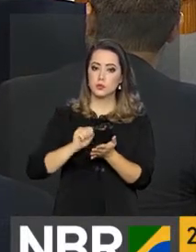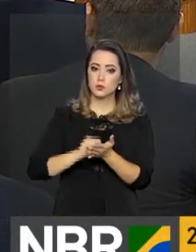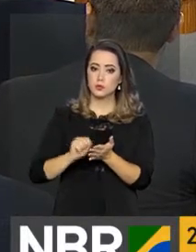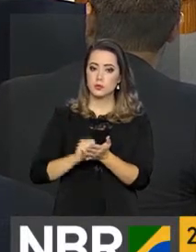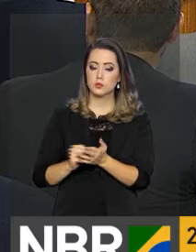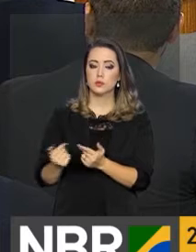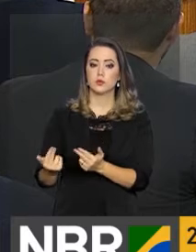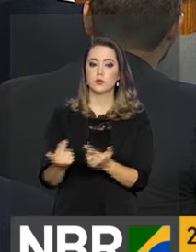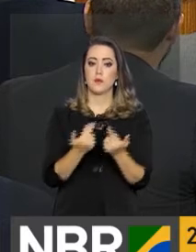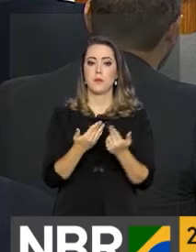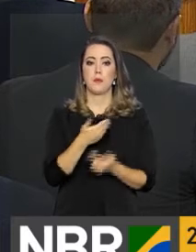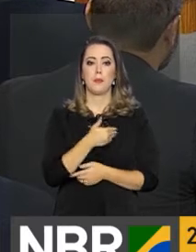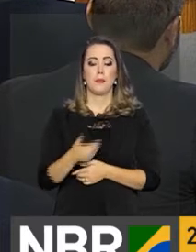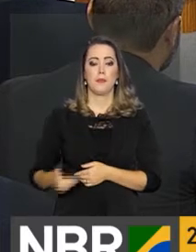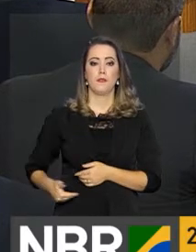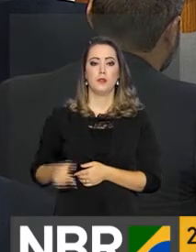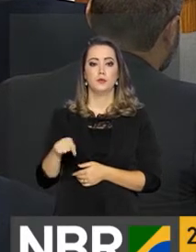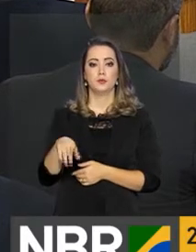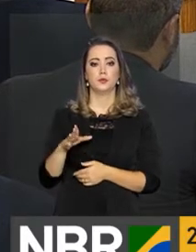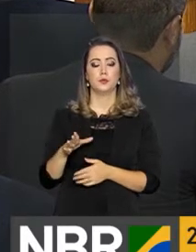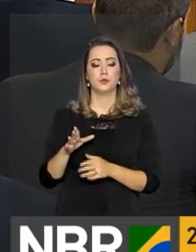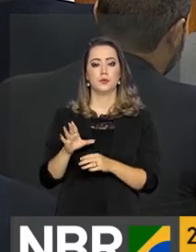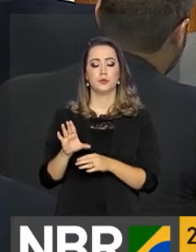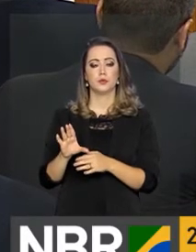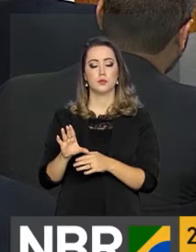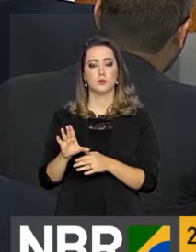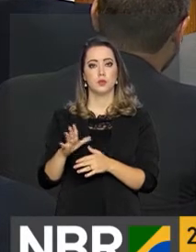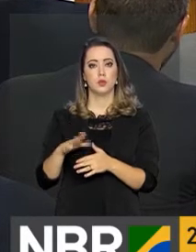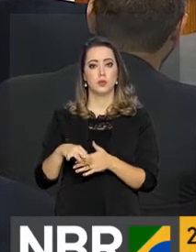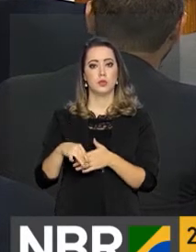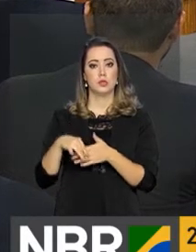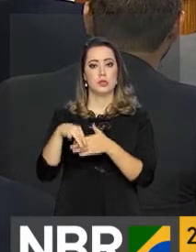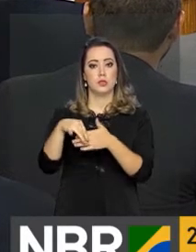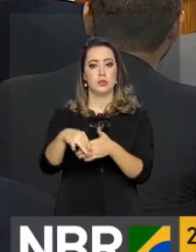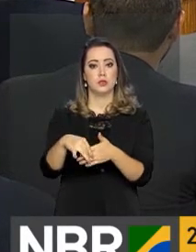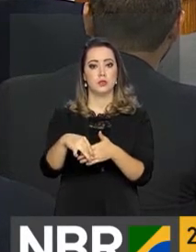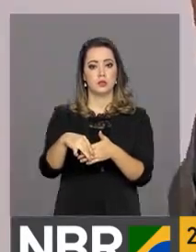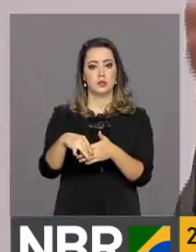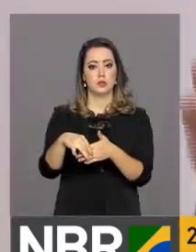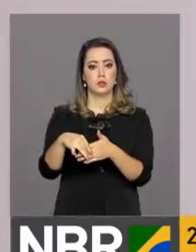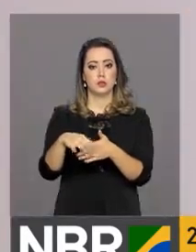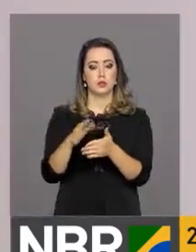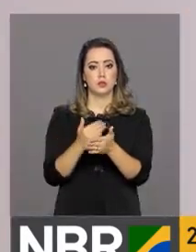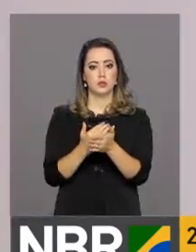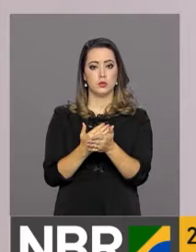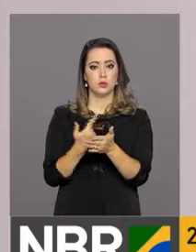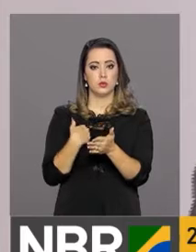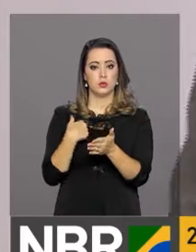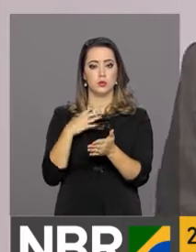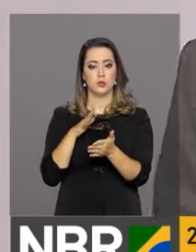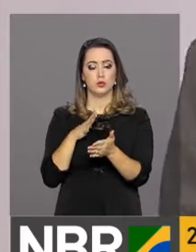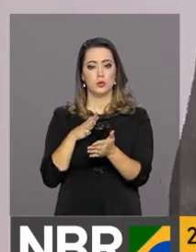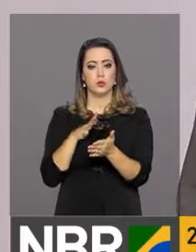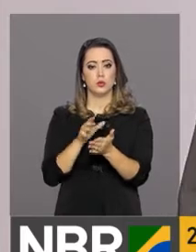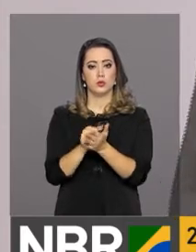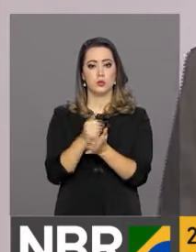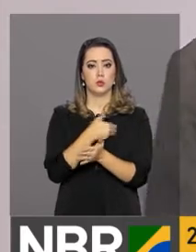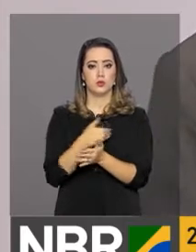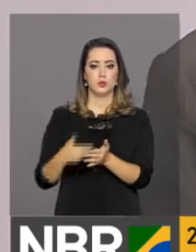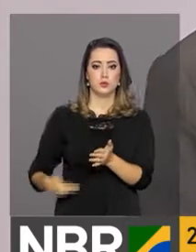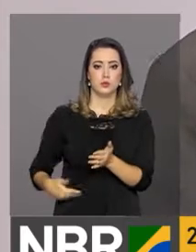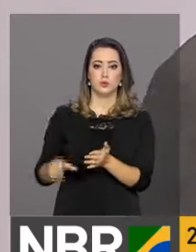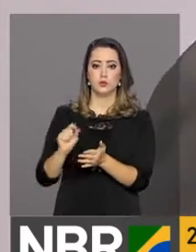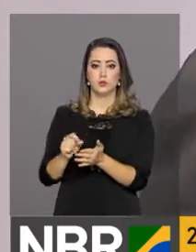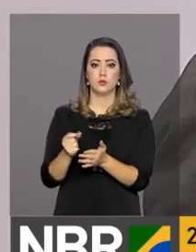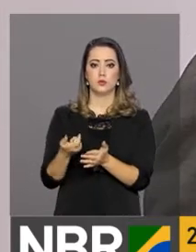natureza o governador aliás coordenou é muito bem uma época logo que assumir o governo para